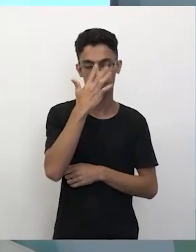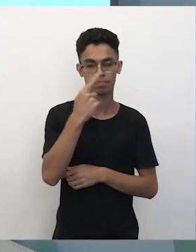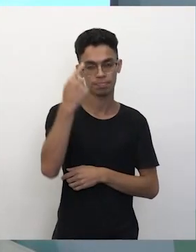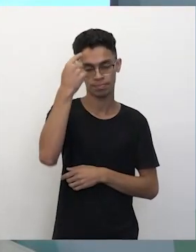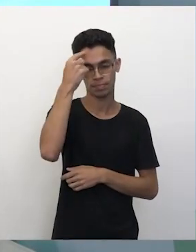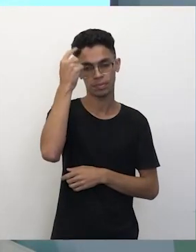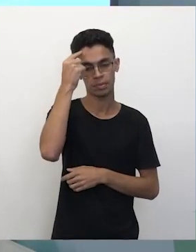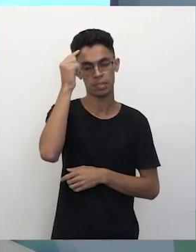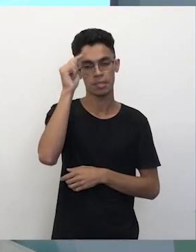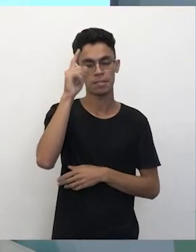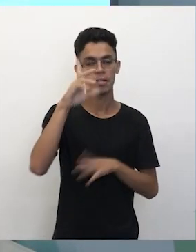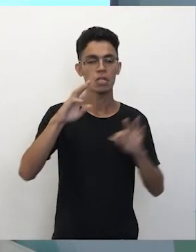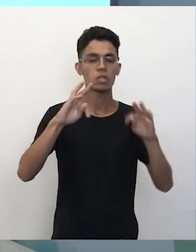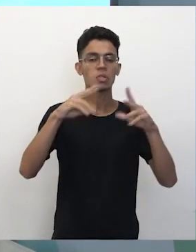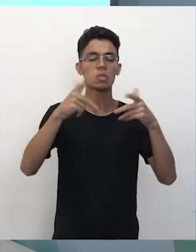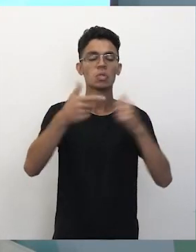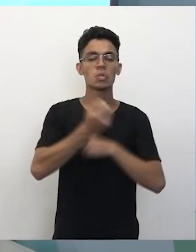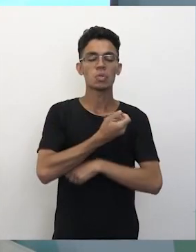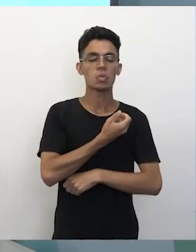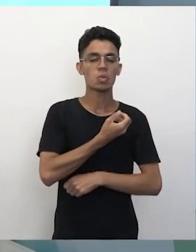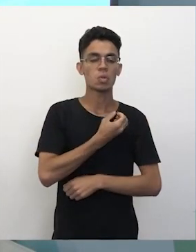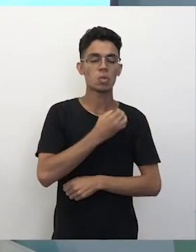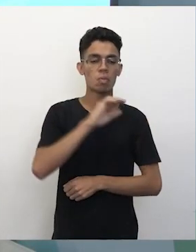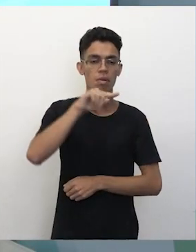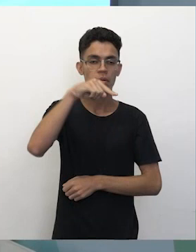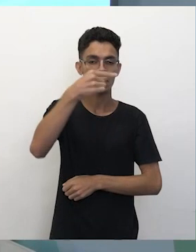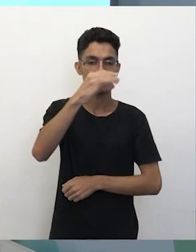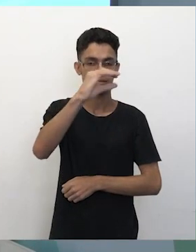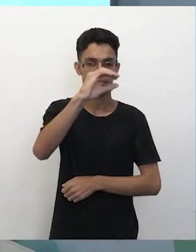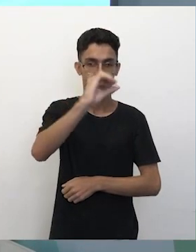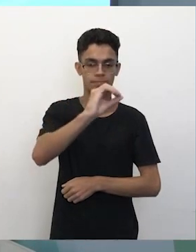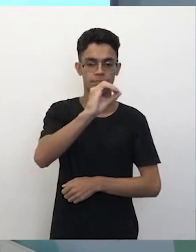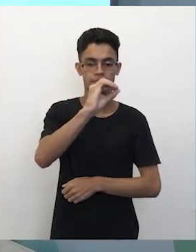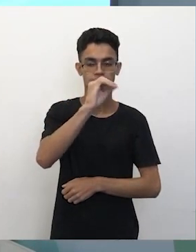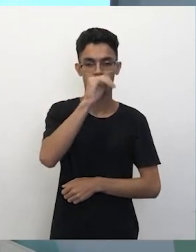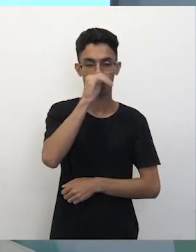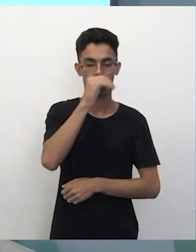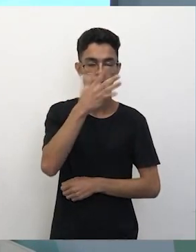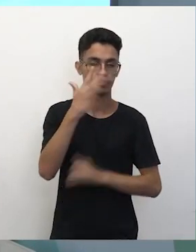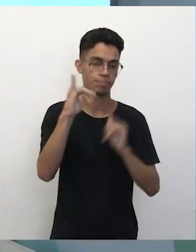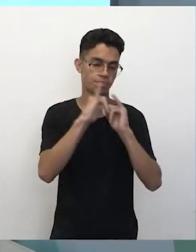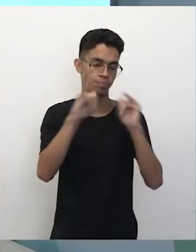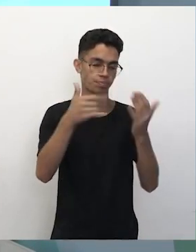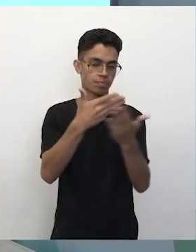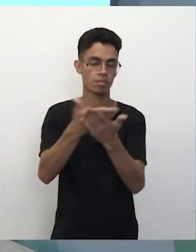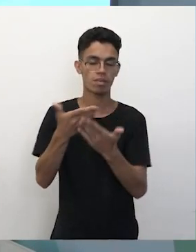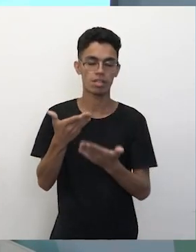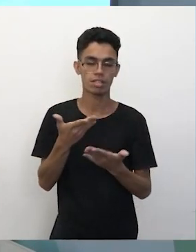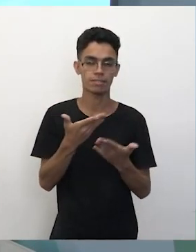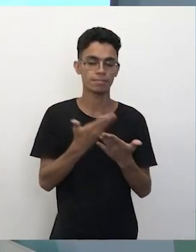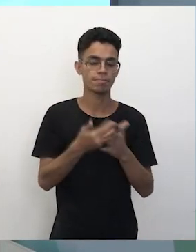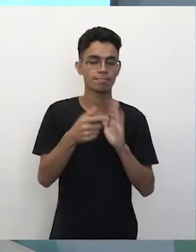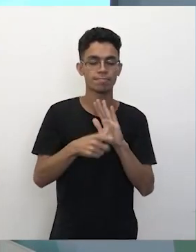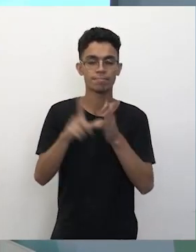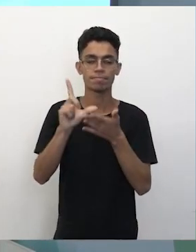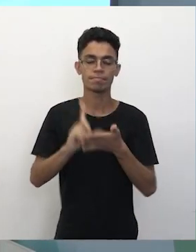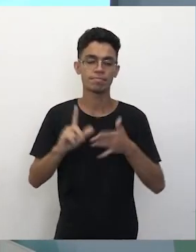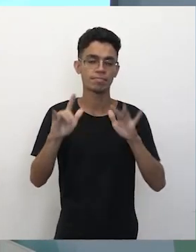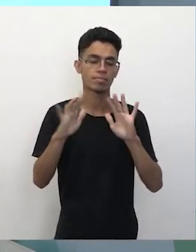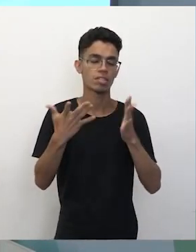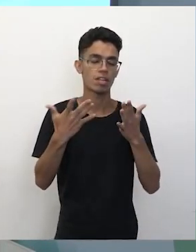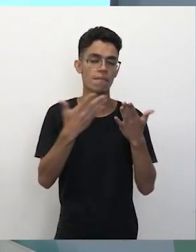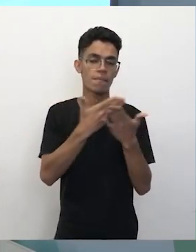do todo número elevado a zero. Tá? Que a gente até está comentando nas aulas anteriores que merece uma